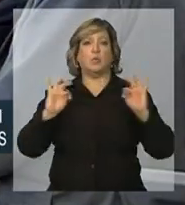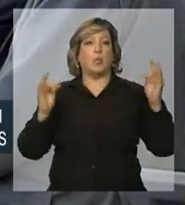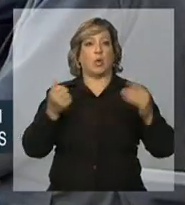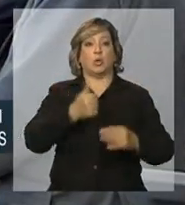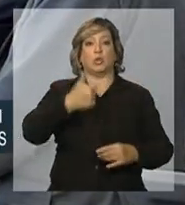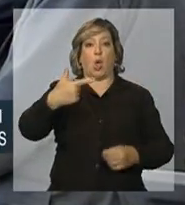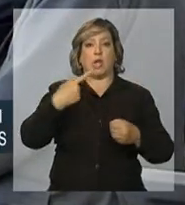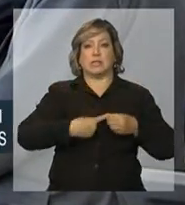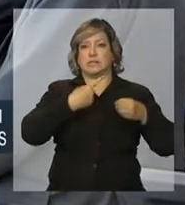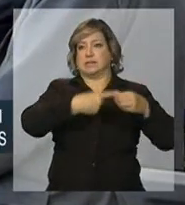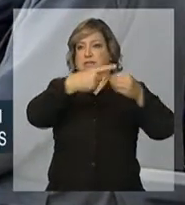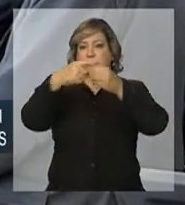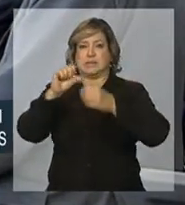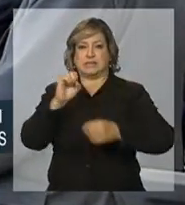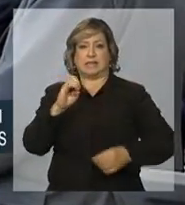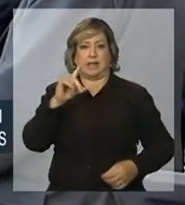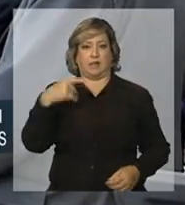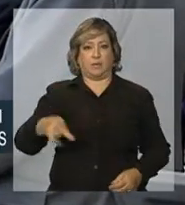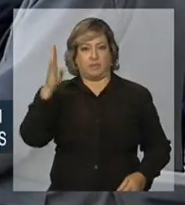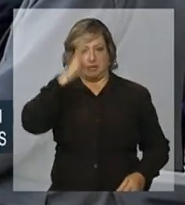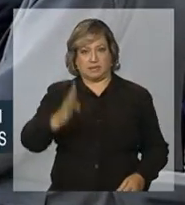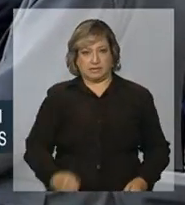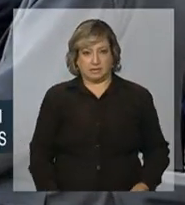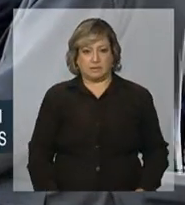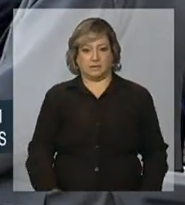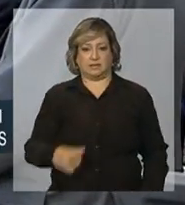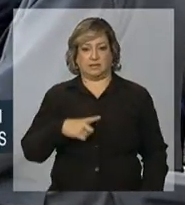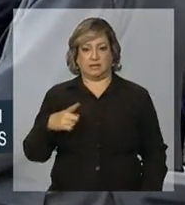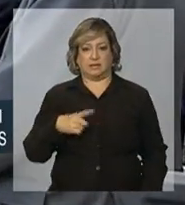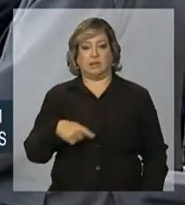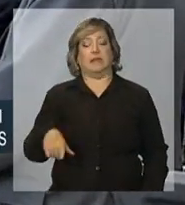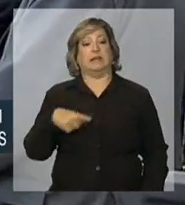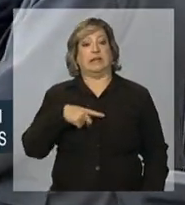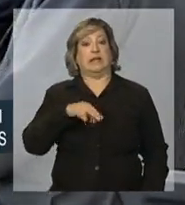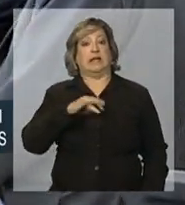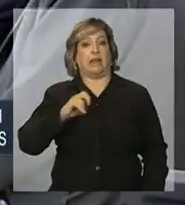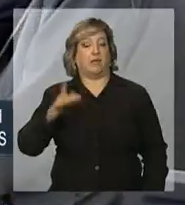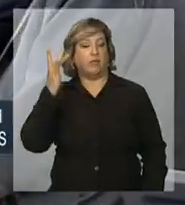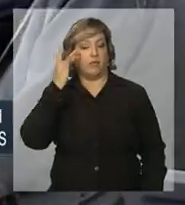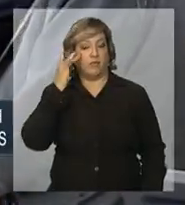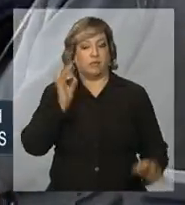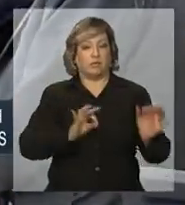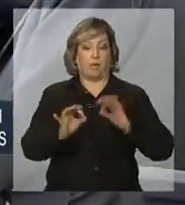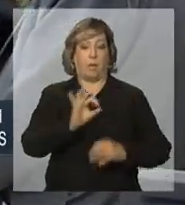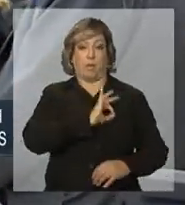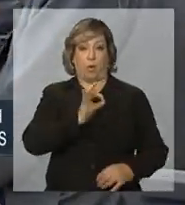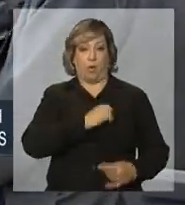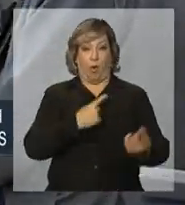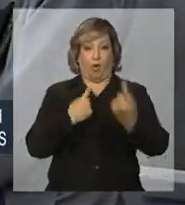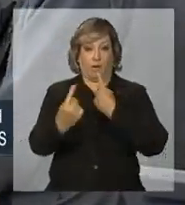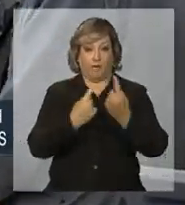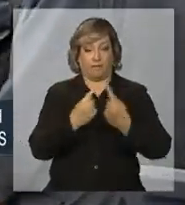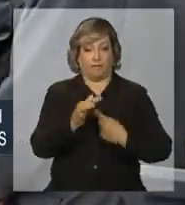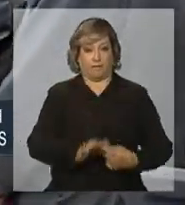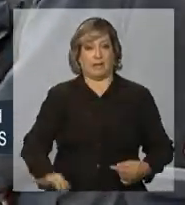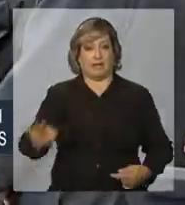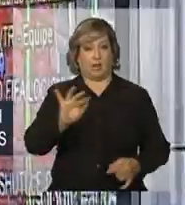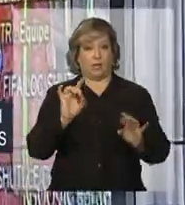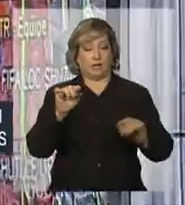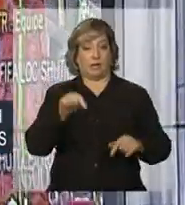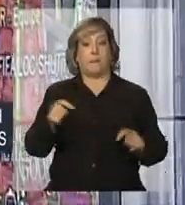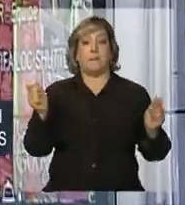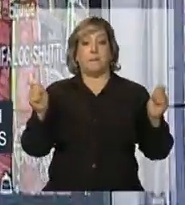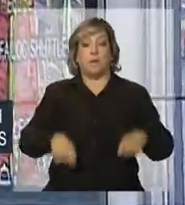Brasil, de maneira que as autoridades federais, inclusive, elas podem, em nível estratégico, e falando de Polícia Rodoviária Federal em especial, ter condições